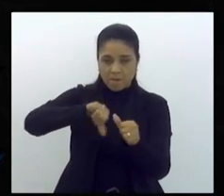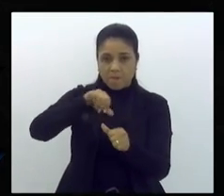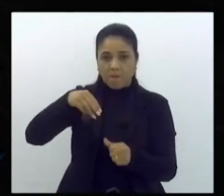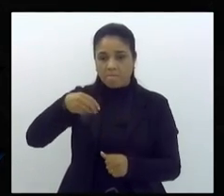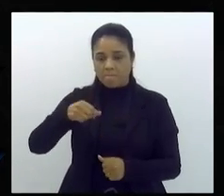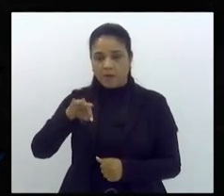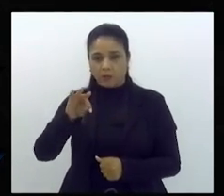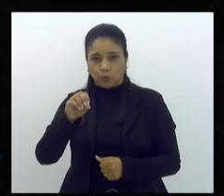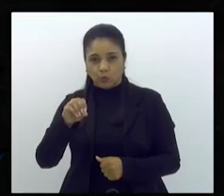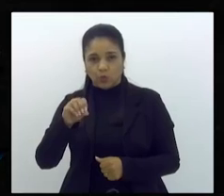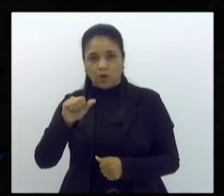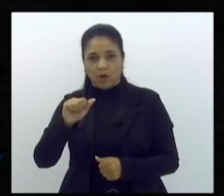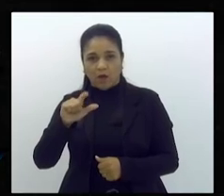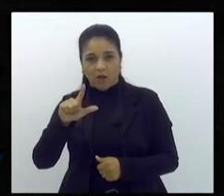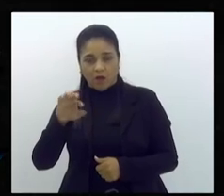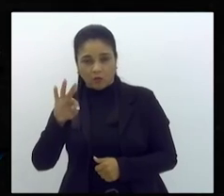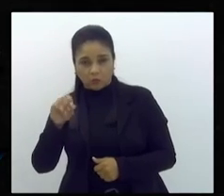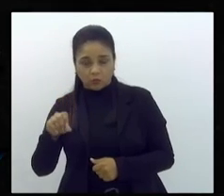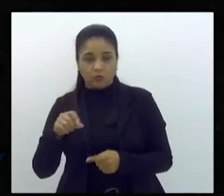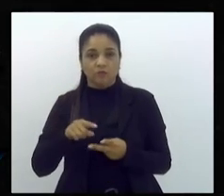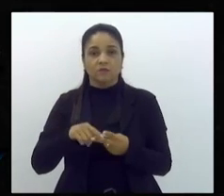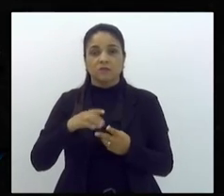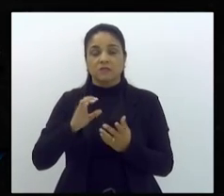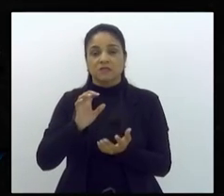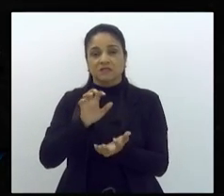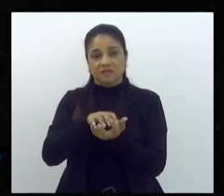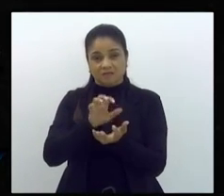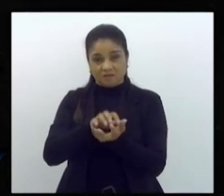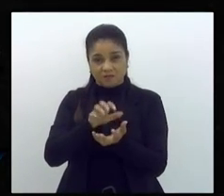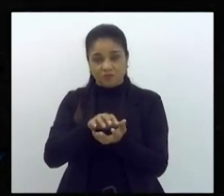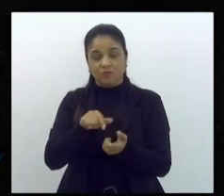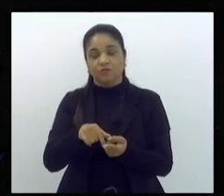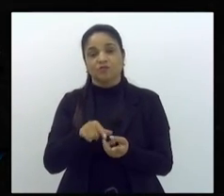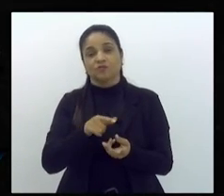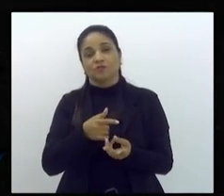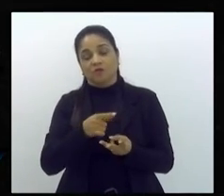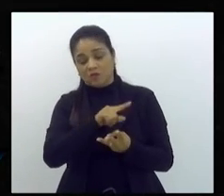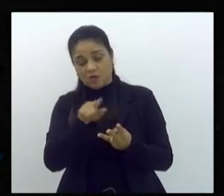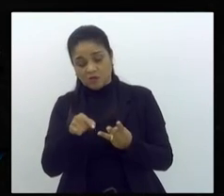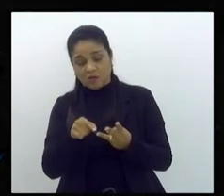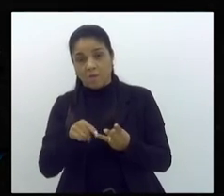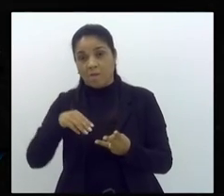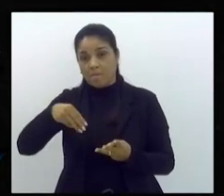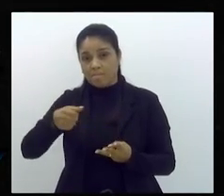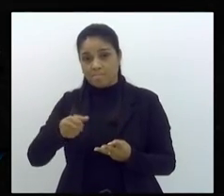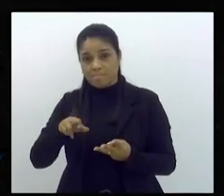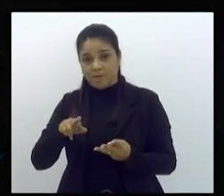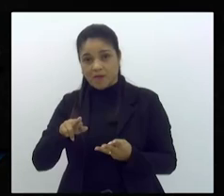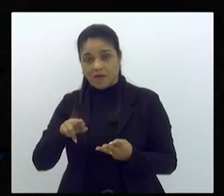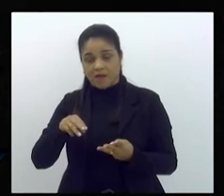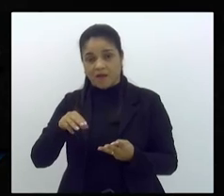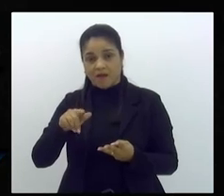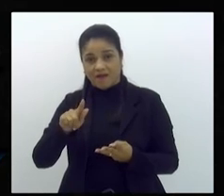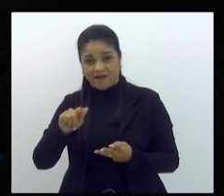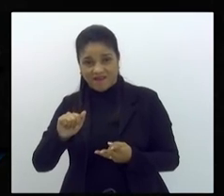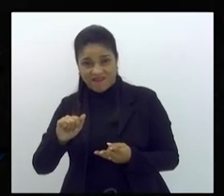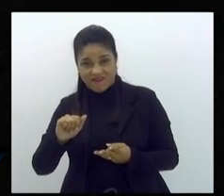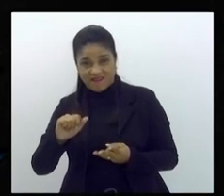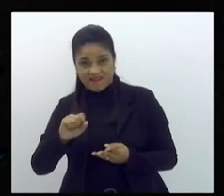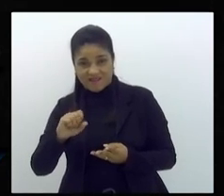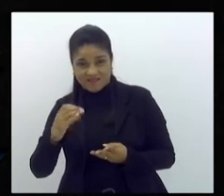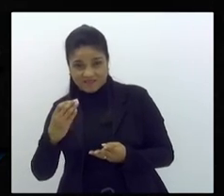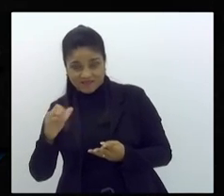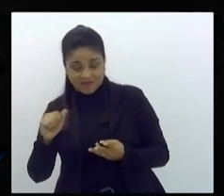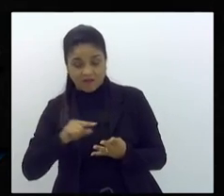Pingo D'água falso e Santa Cruz uma será ampliada que é Magarça outra obra prevista é